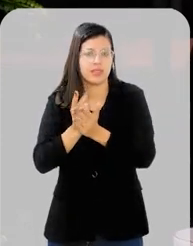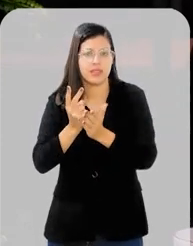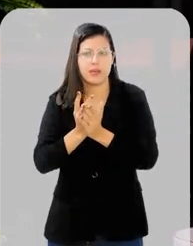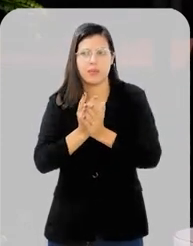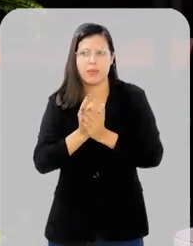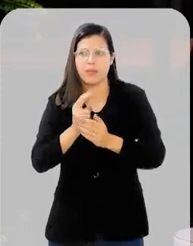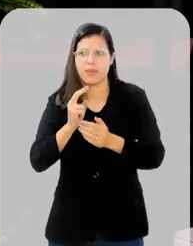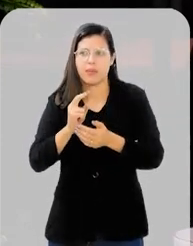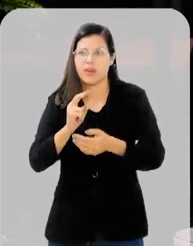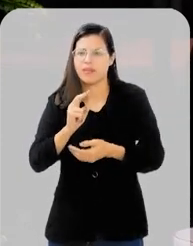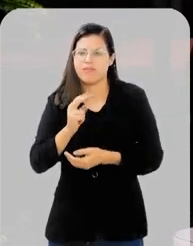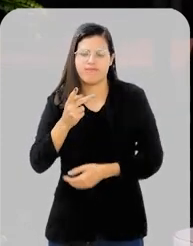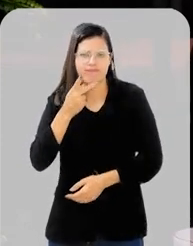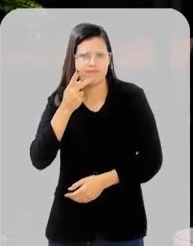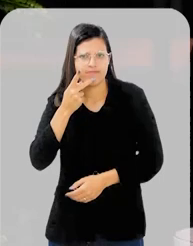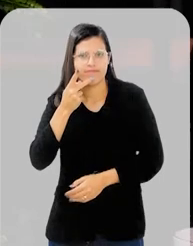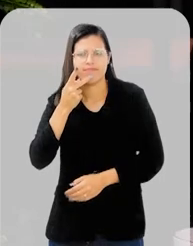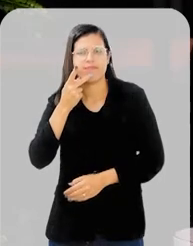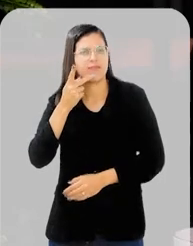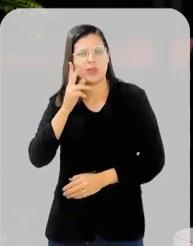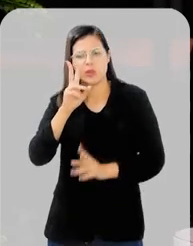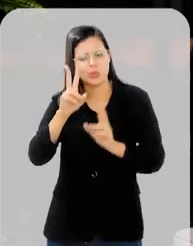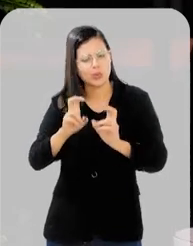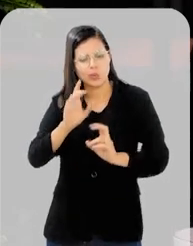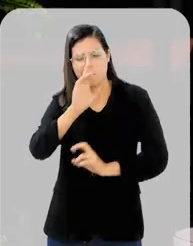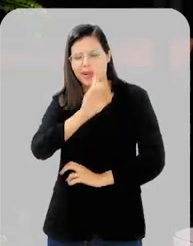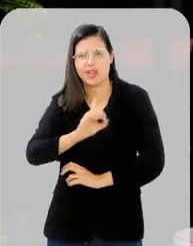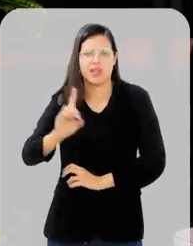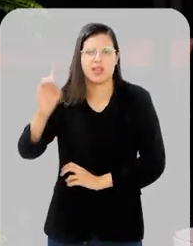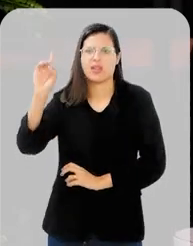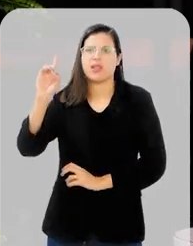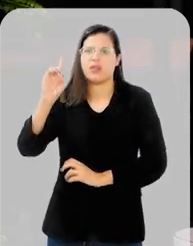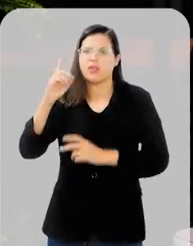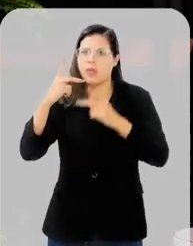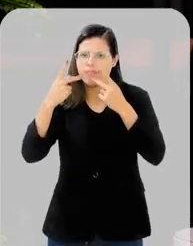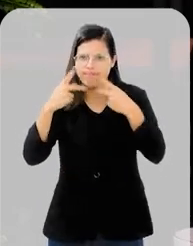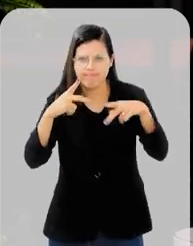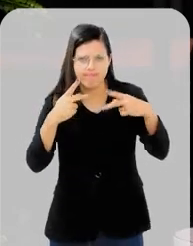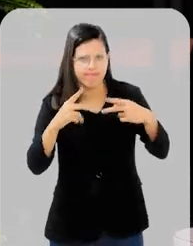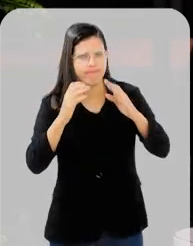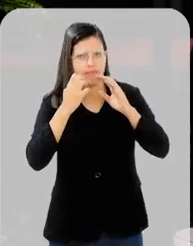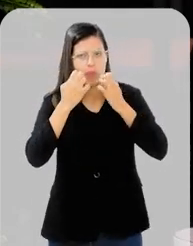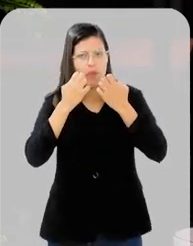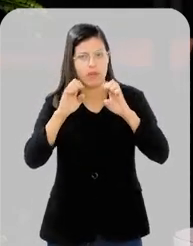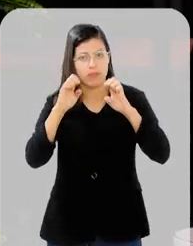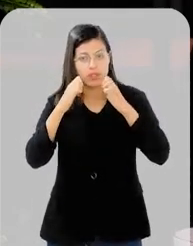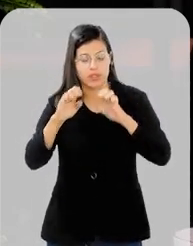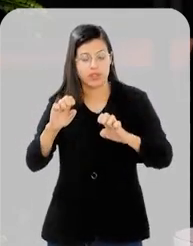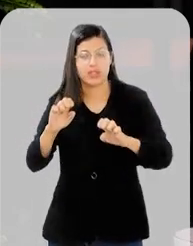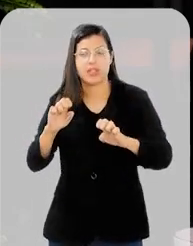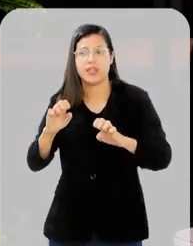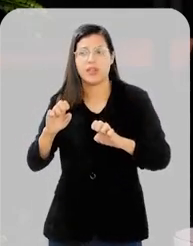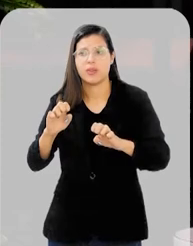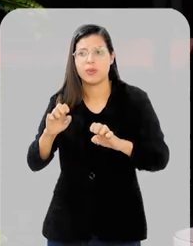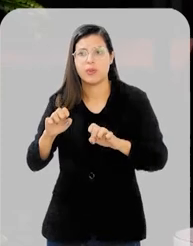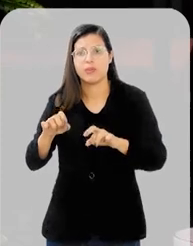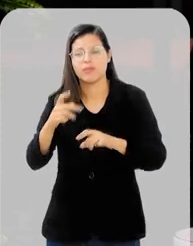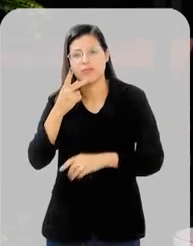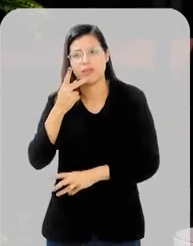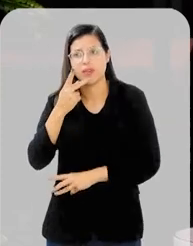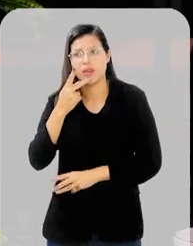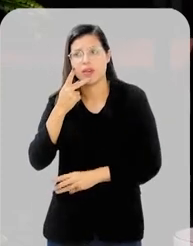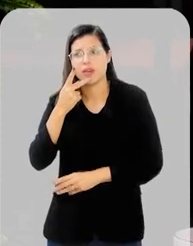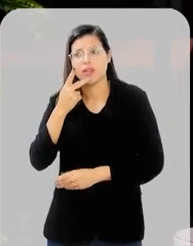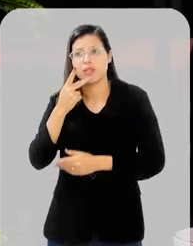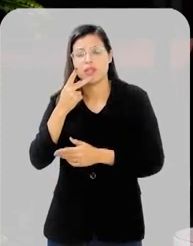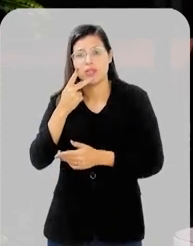durante em muitos momentos eu falei de Deus falava das coisas do céu pregava o evangelho falava de algo que